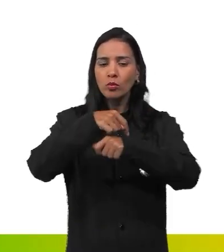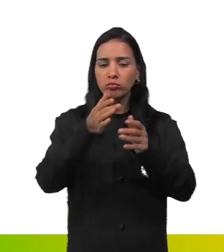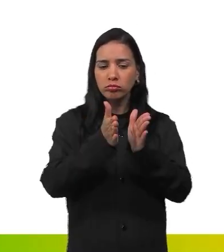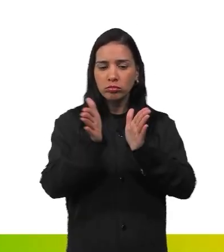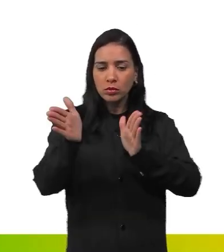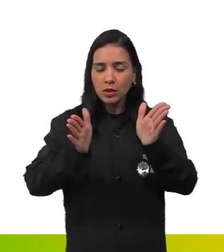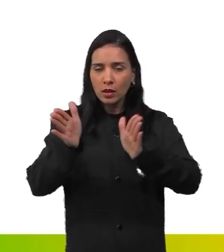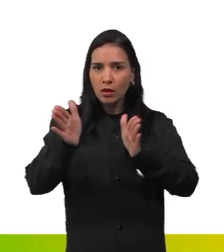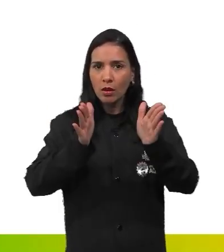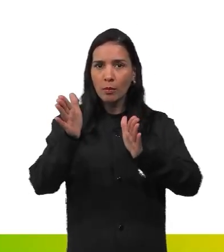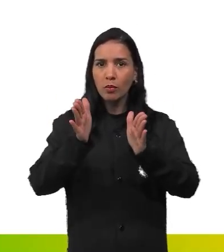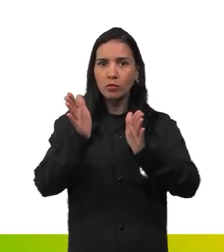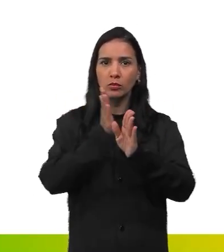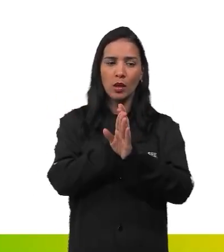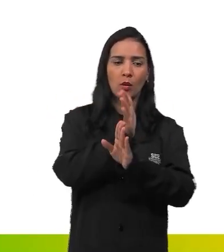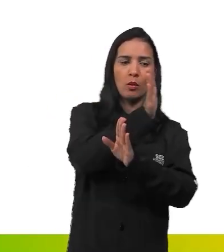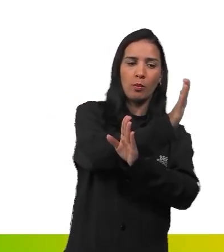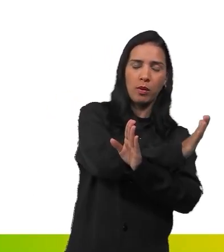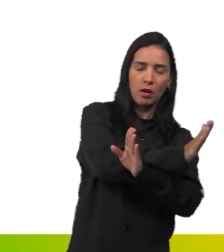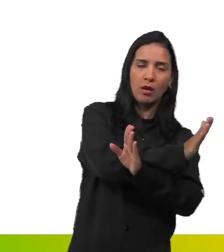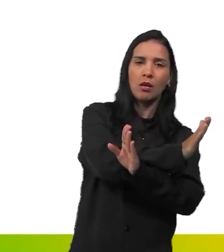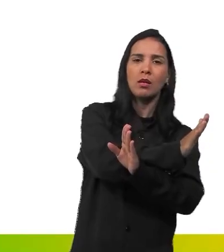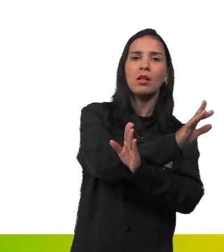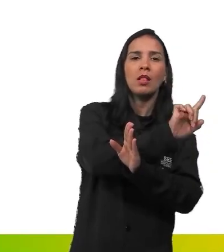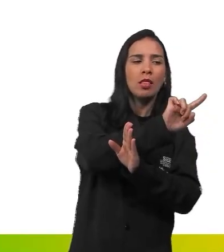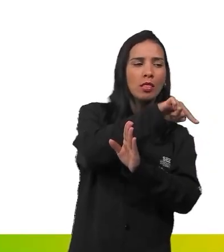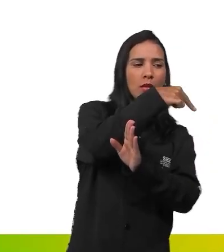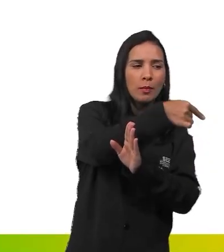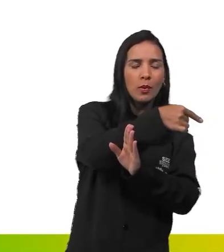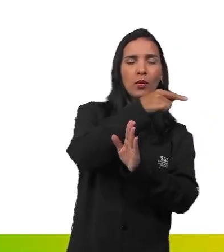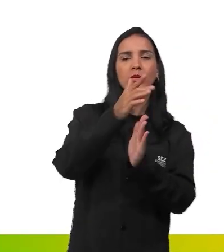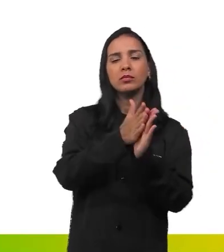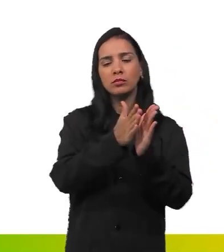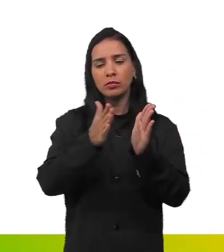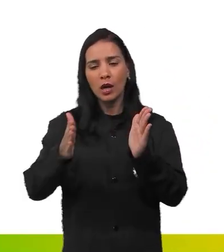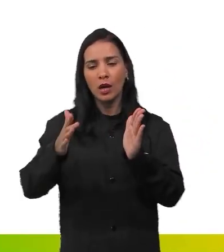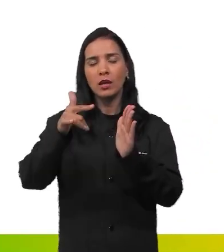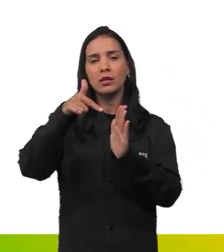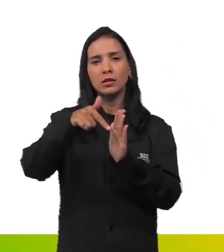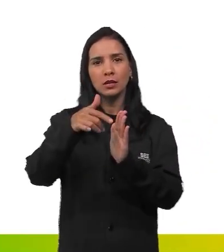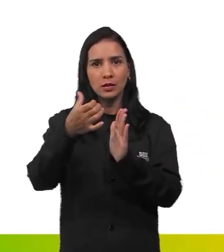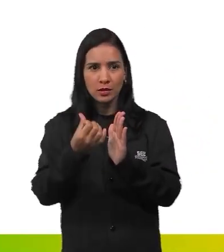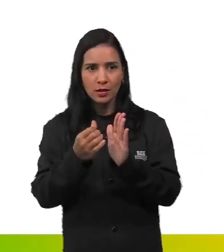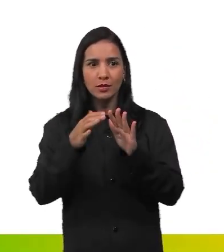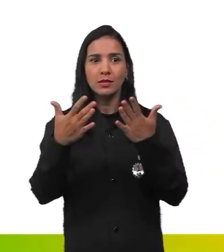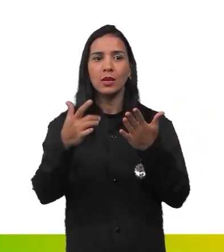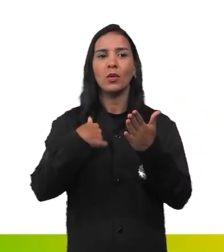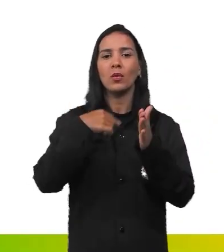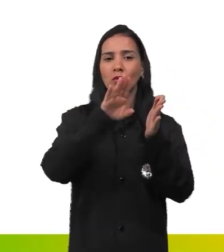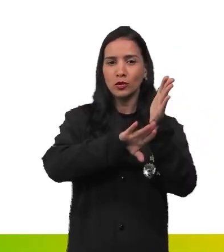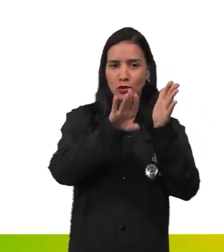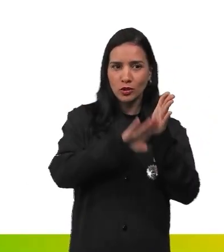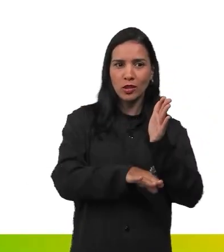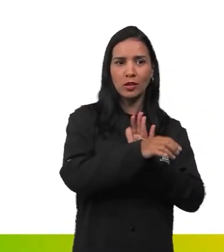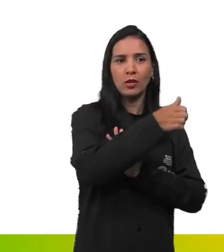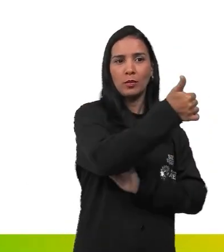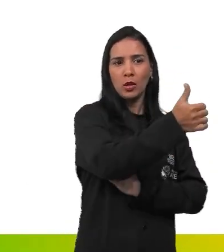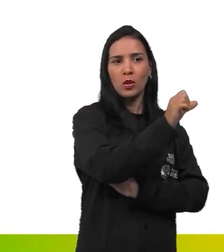1910. Faça a mesma coisa para 1910. Tire 76. Vai dar